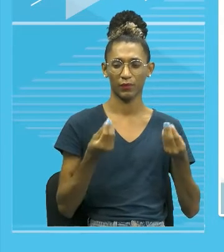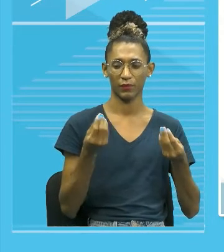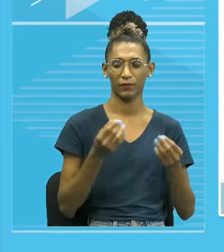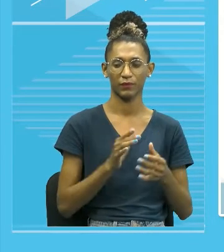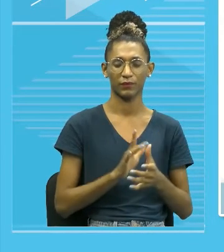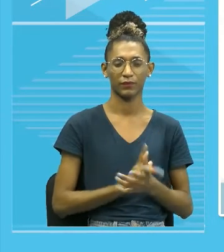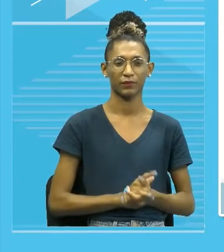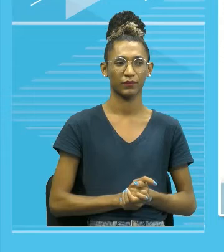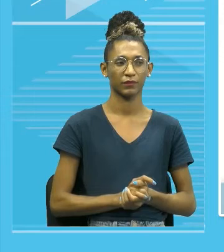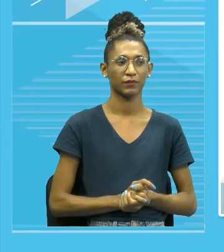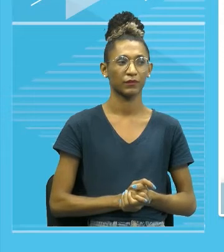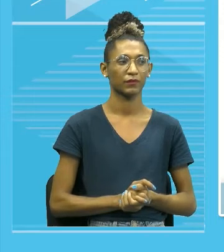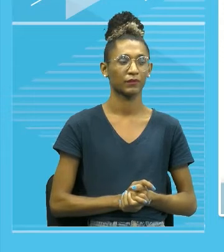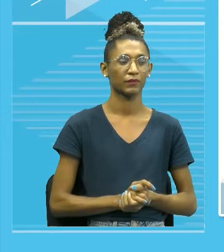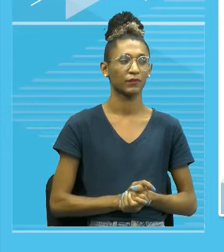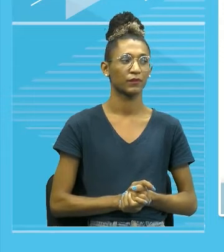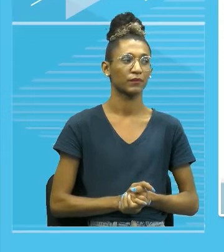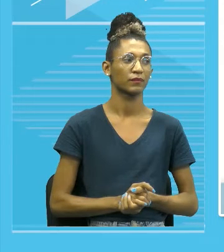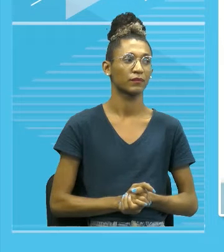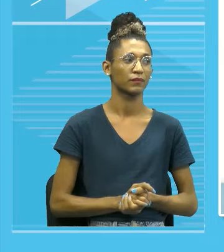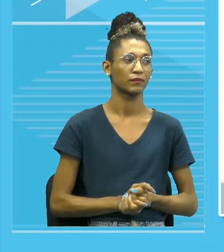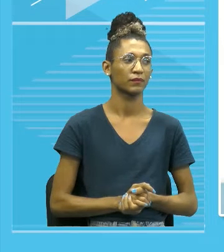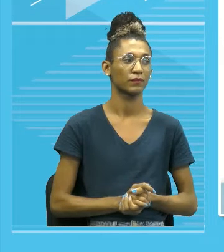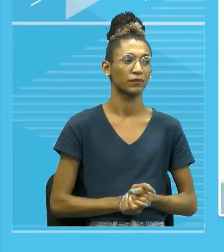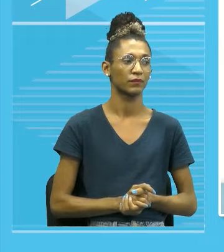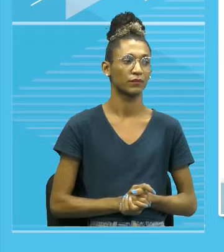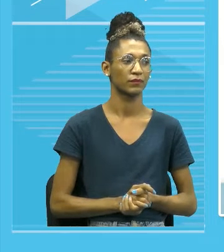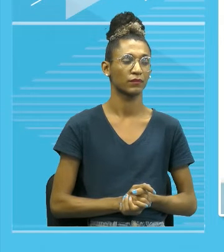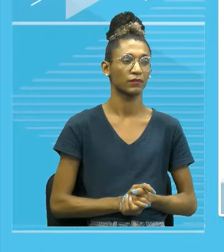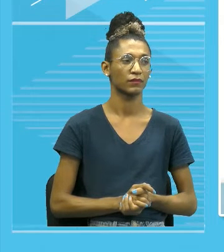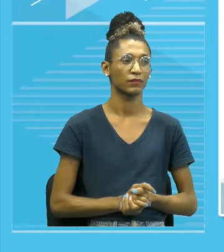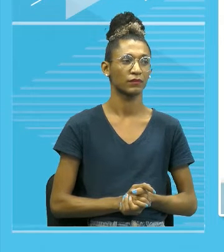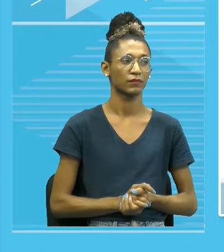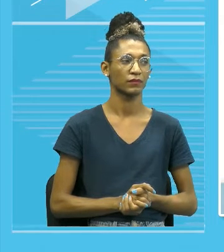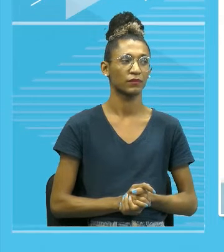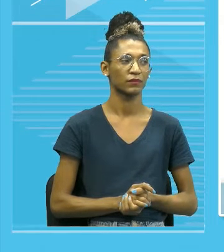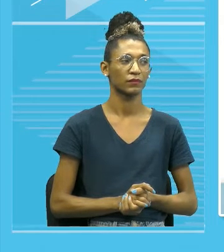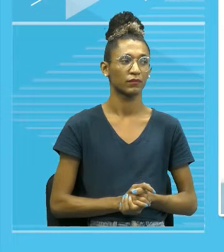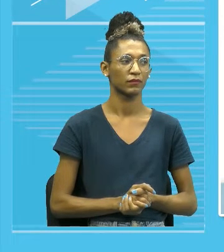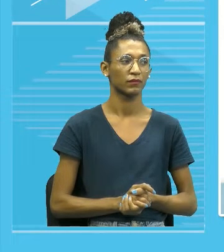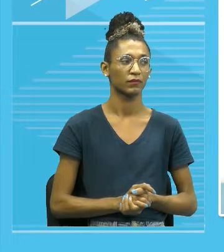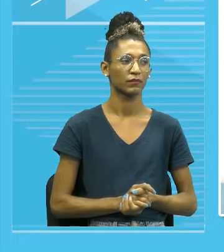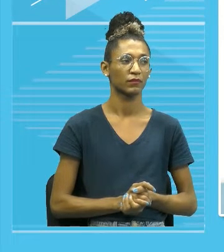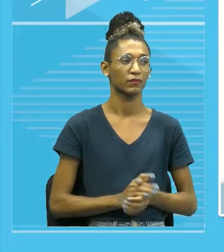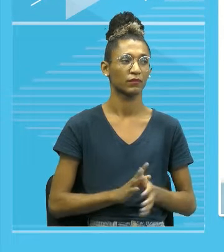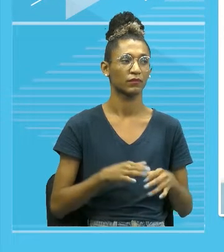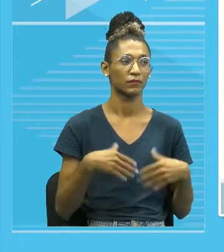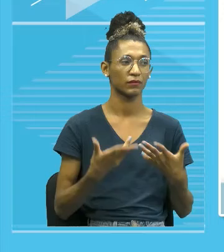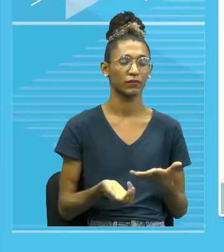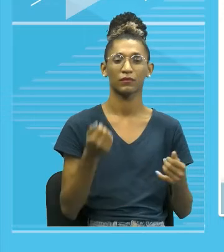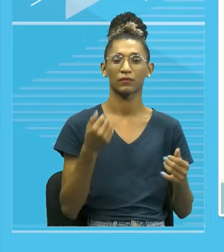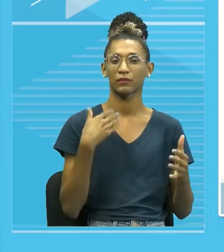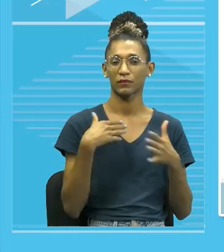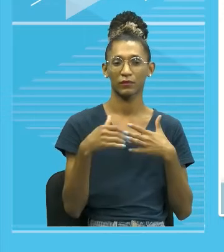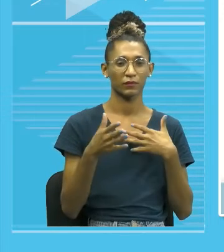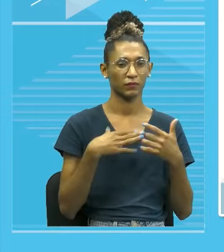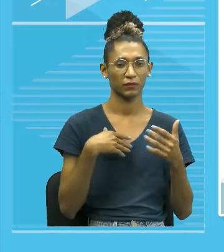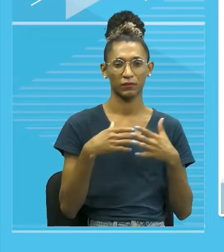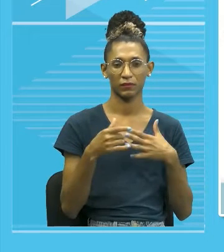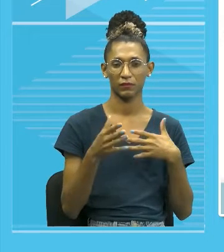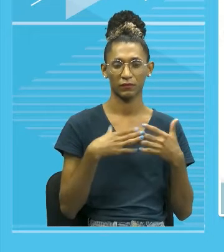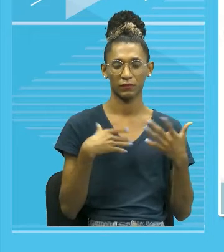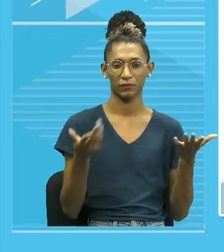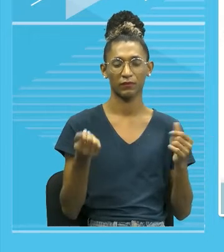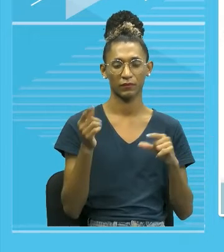que coloca em Manifesto uma situação de incomunicabilidade não tem nada a ver de comunicabilidade